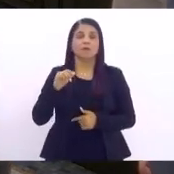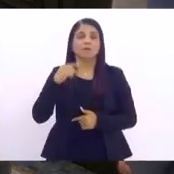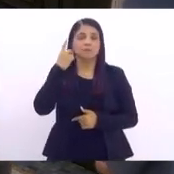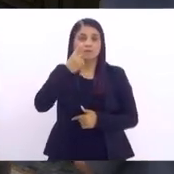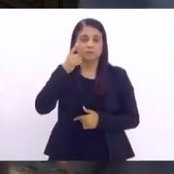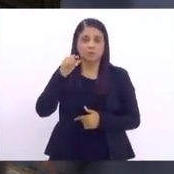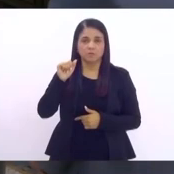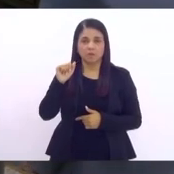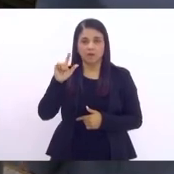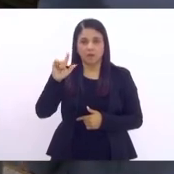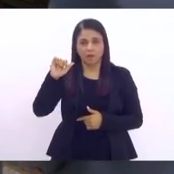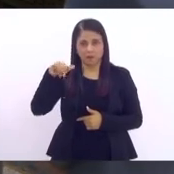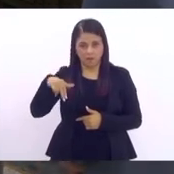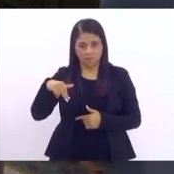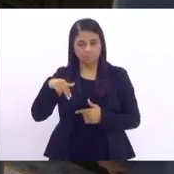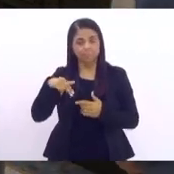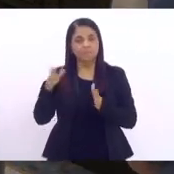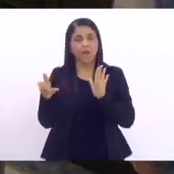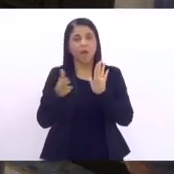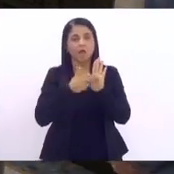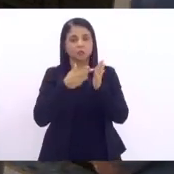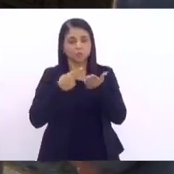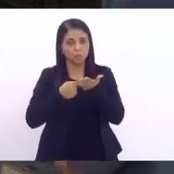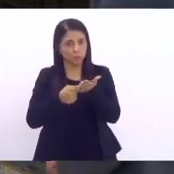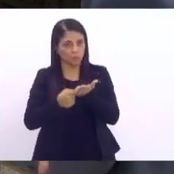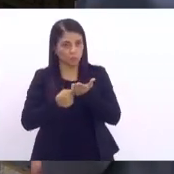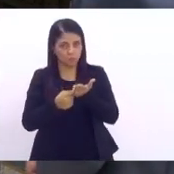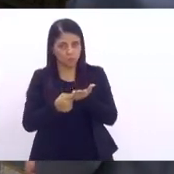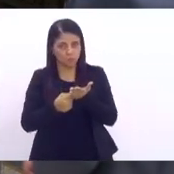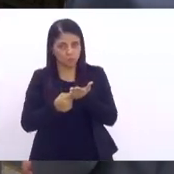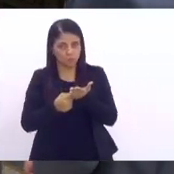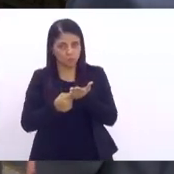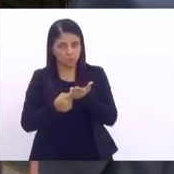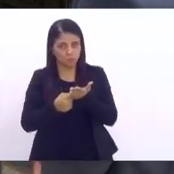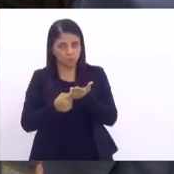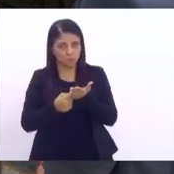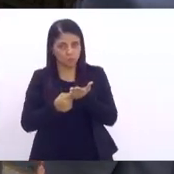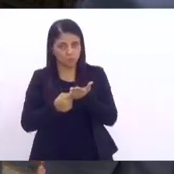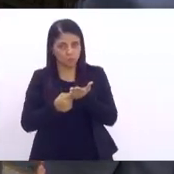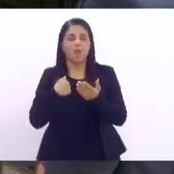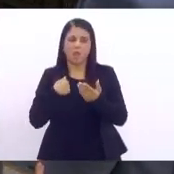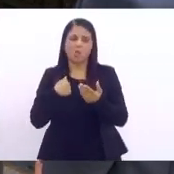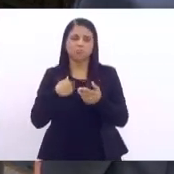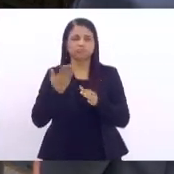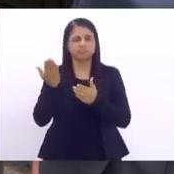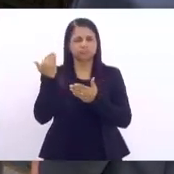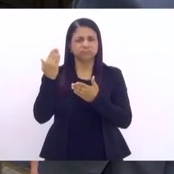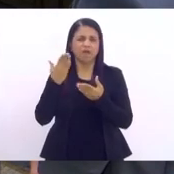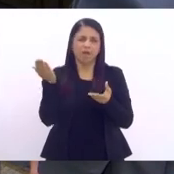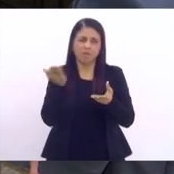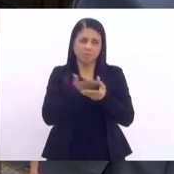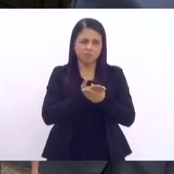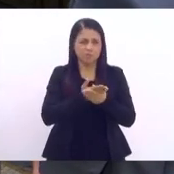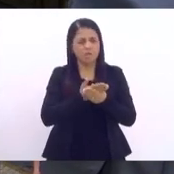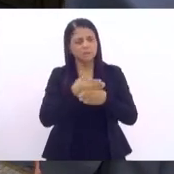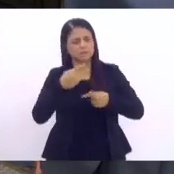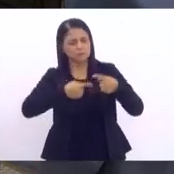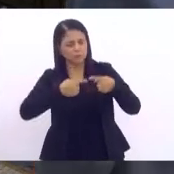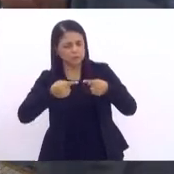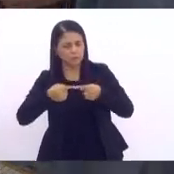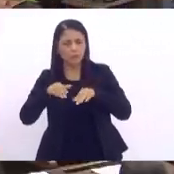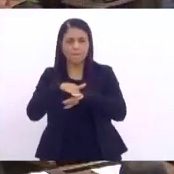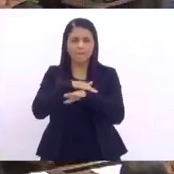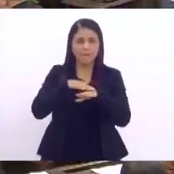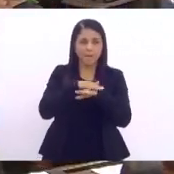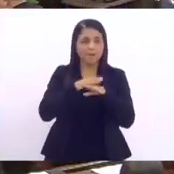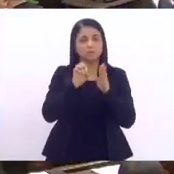na época oportuna, abriu um processo bastante intenso de conversa, discussão sobre o estatuto. Deputado